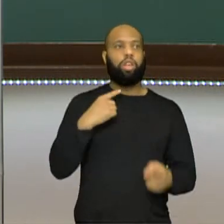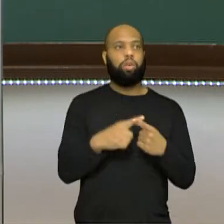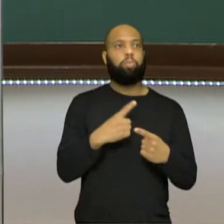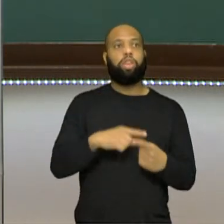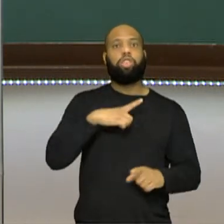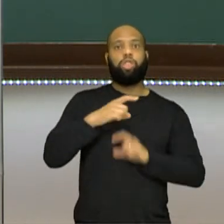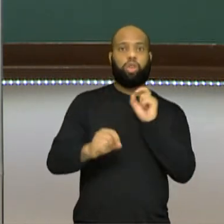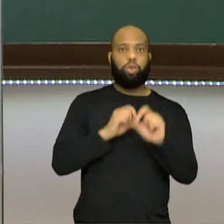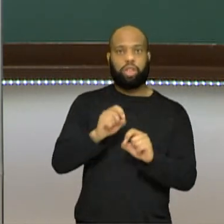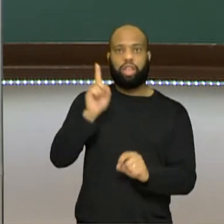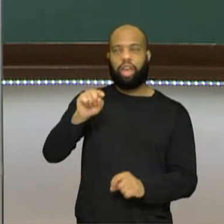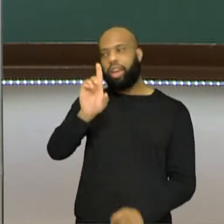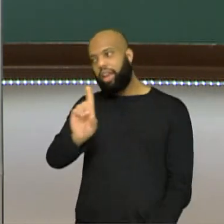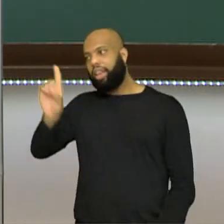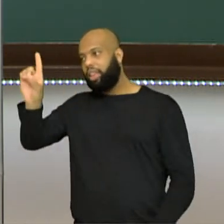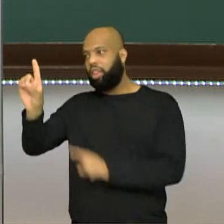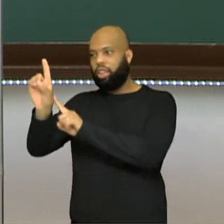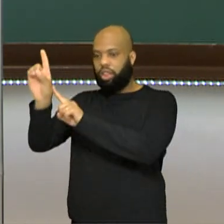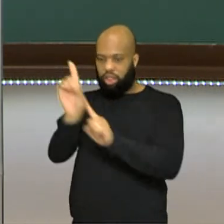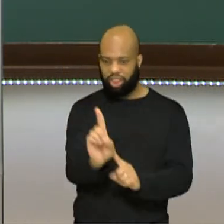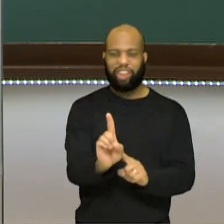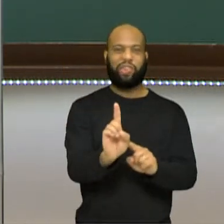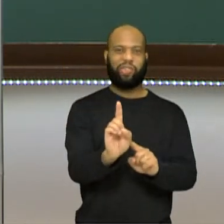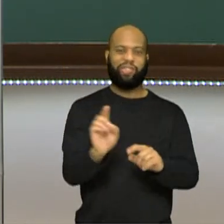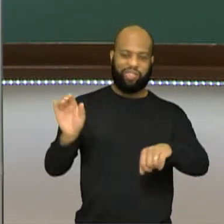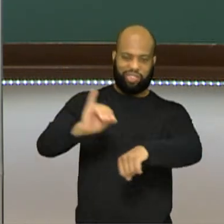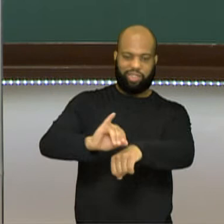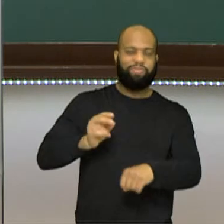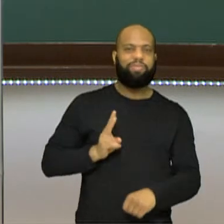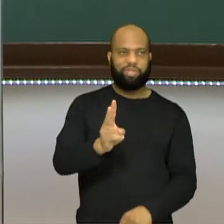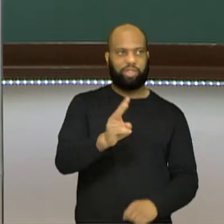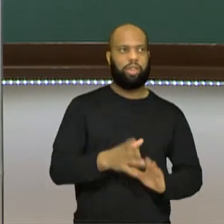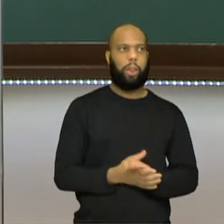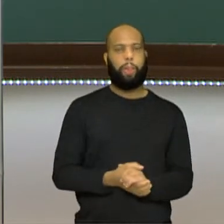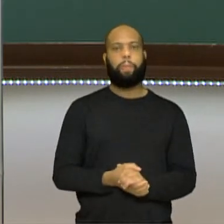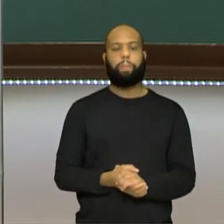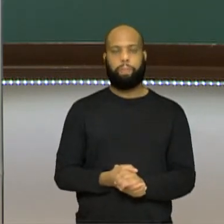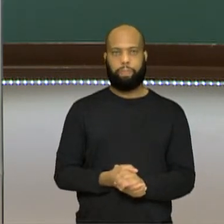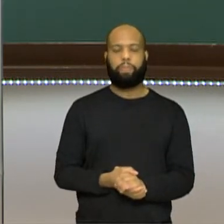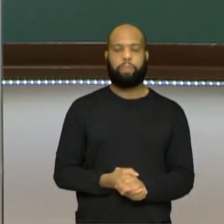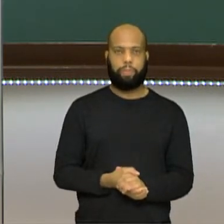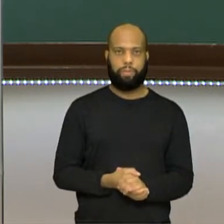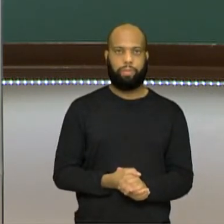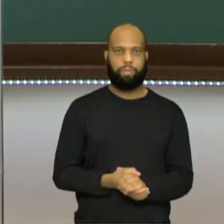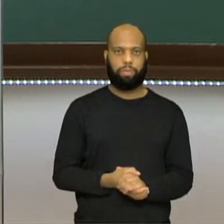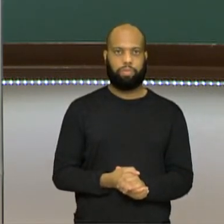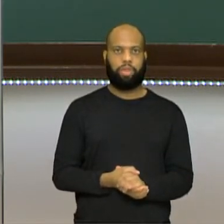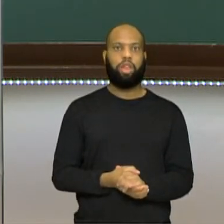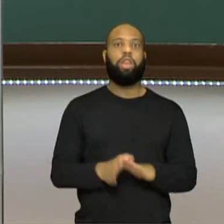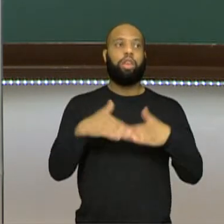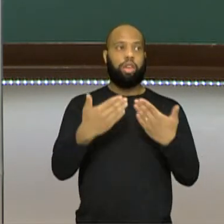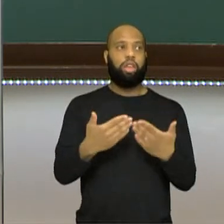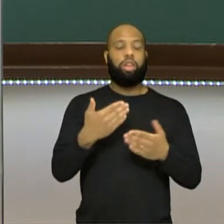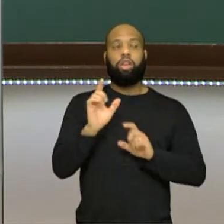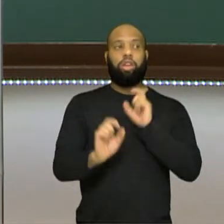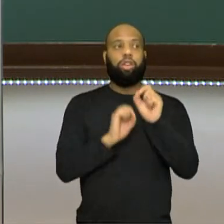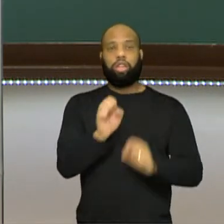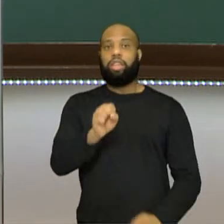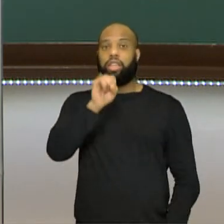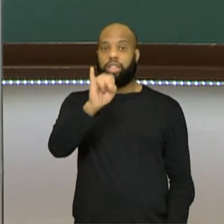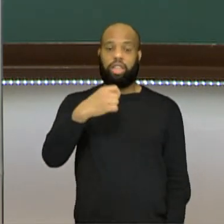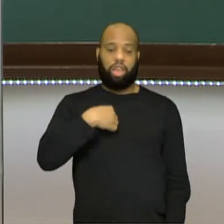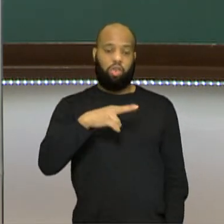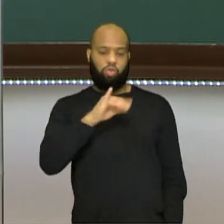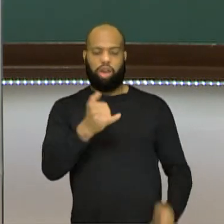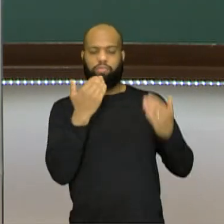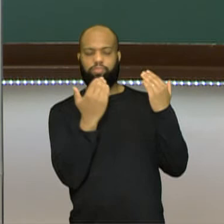um teocentrismo muito forte durante a Idade Média, que coloca, por exemplo, Deus como centralidade das respostas. Ou seja, se eu vou ter